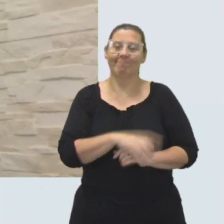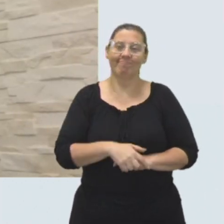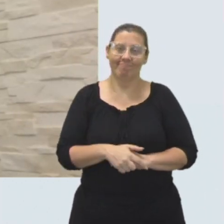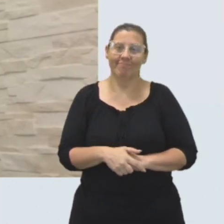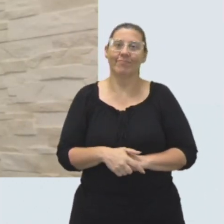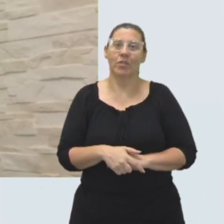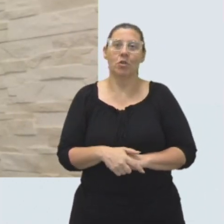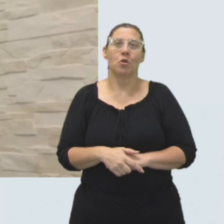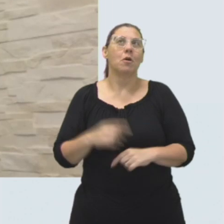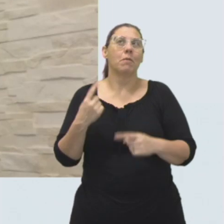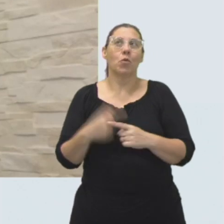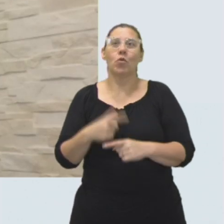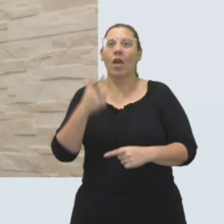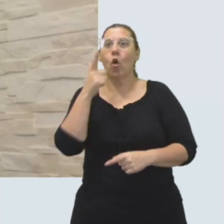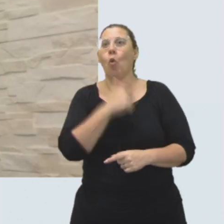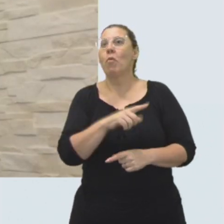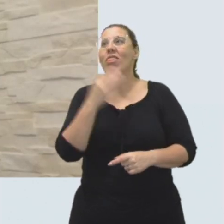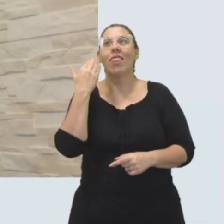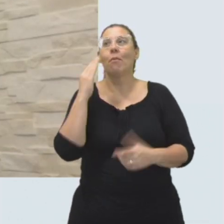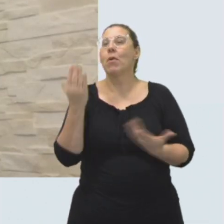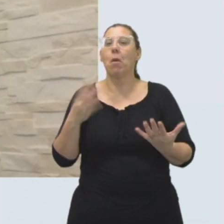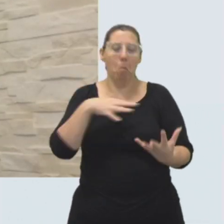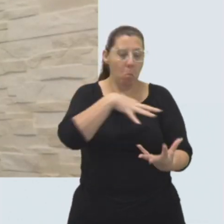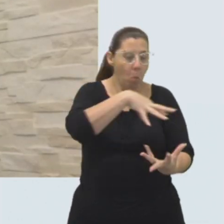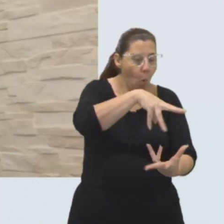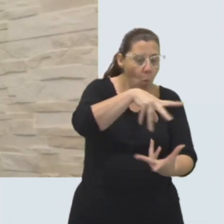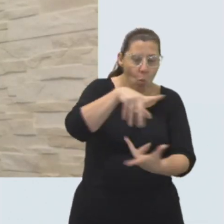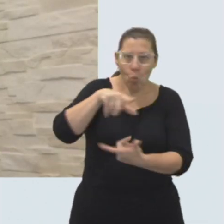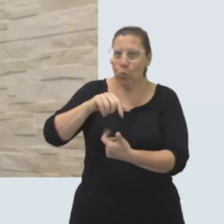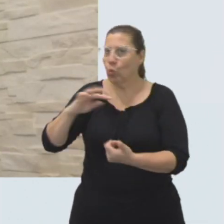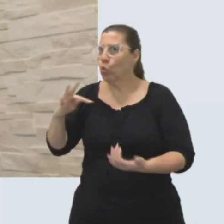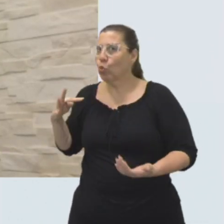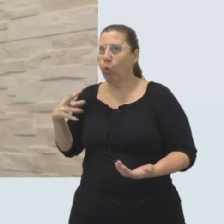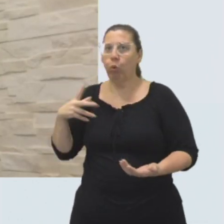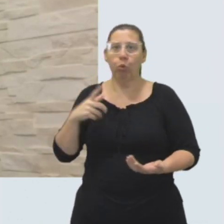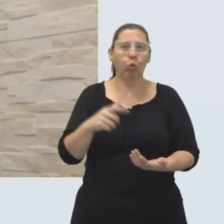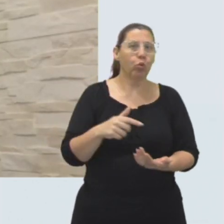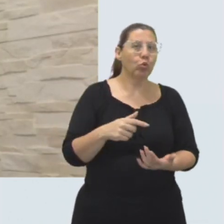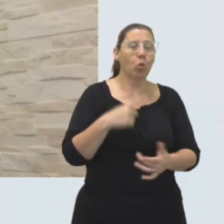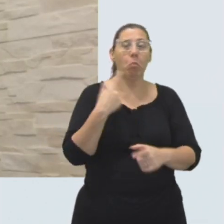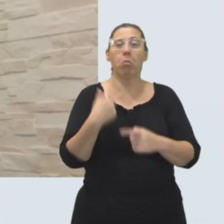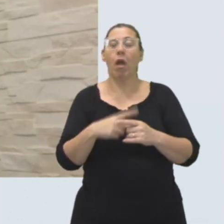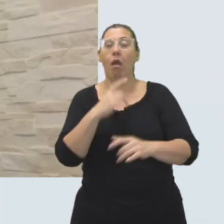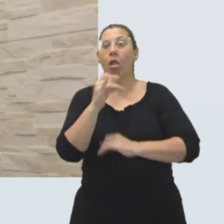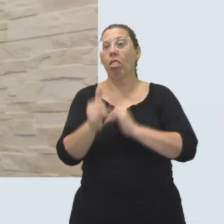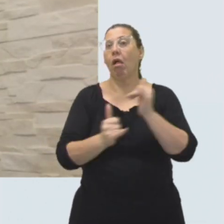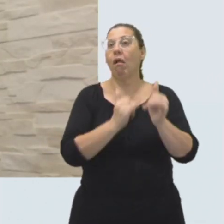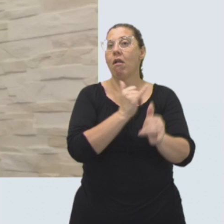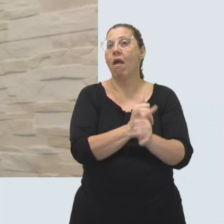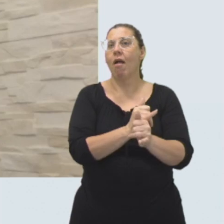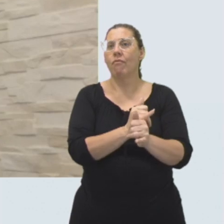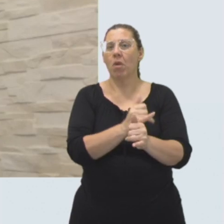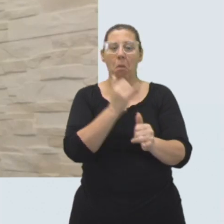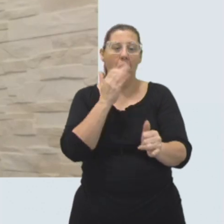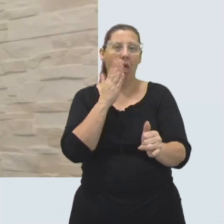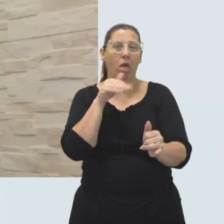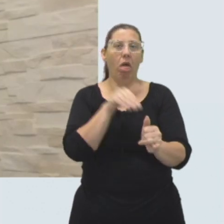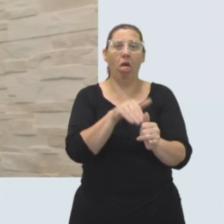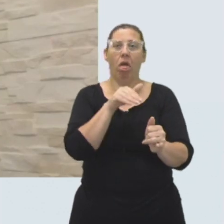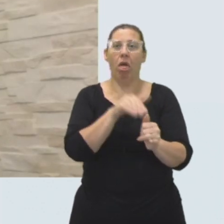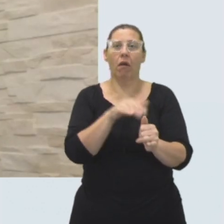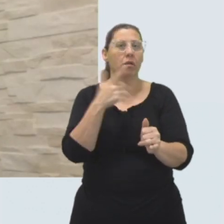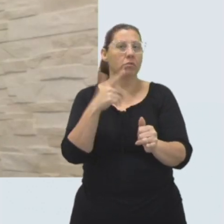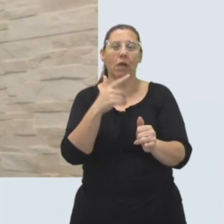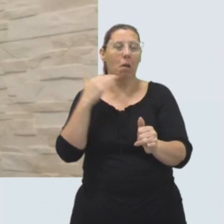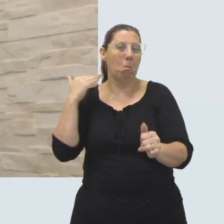alcance é para o mundo inteiro, né? Não existe barreiras na internet, né? Isso agrega um sentido muito grande